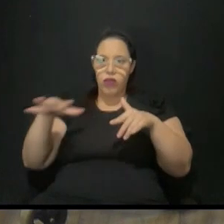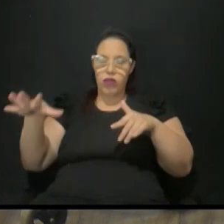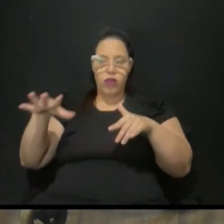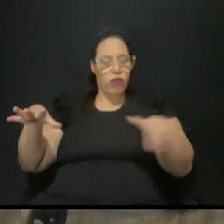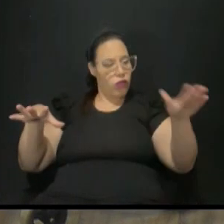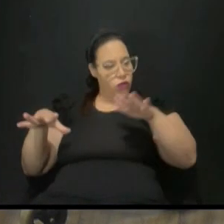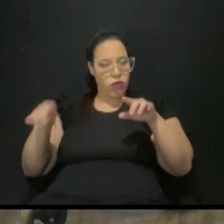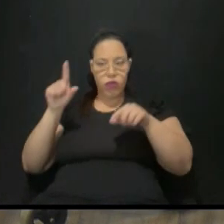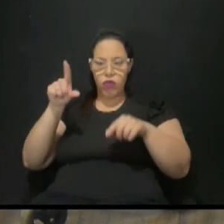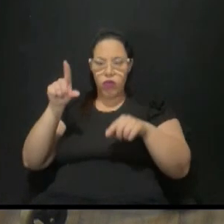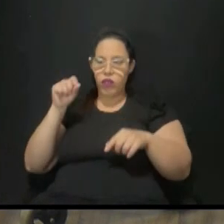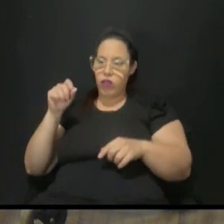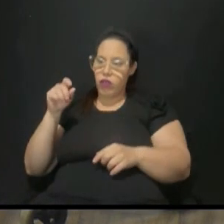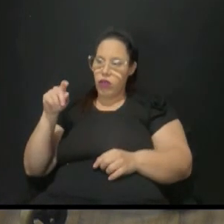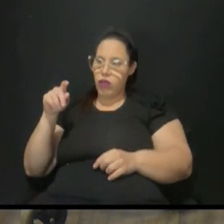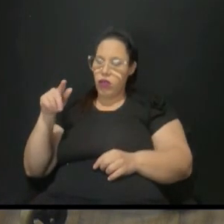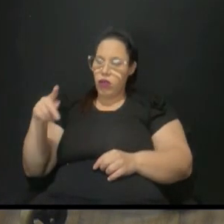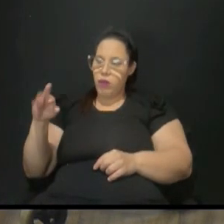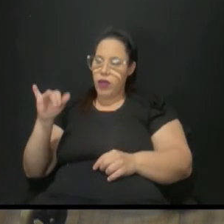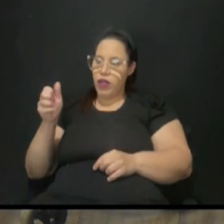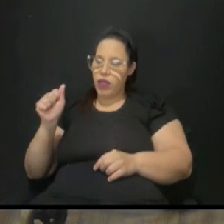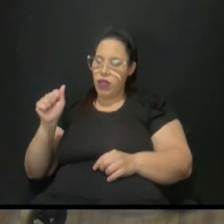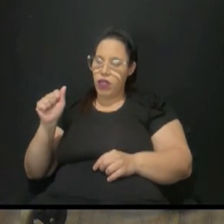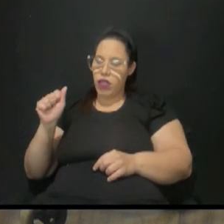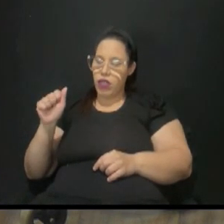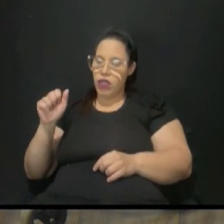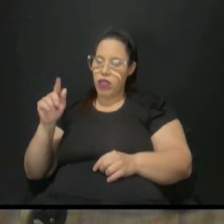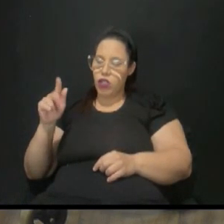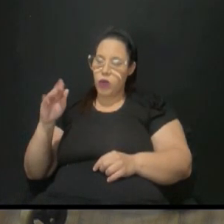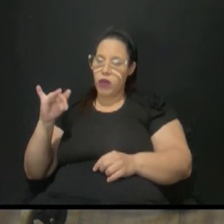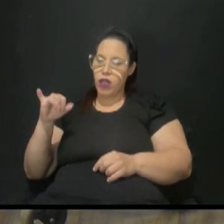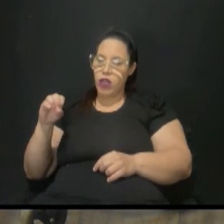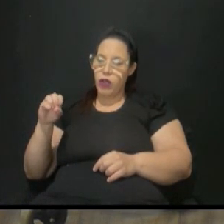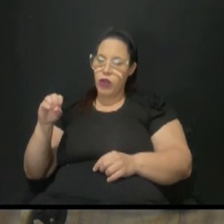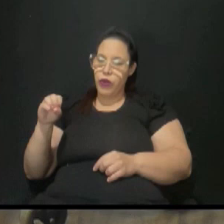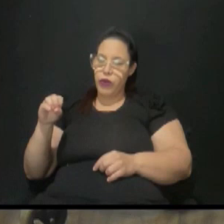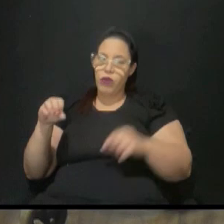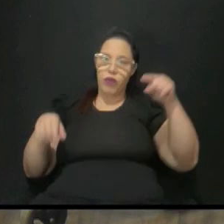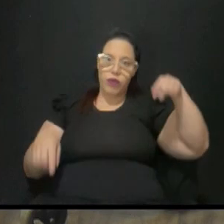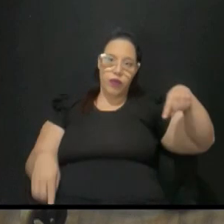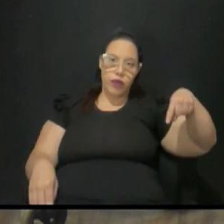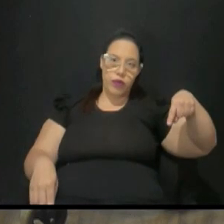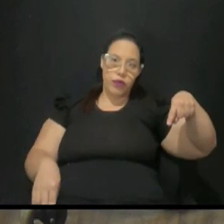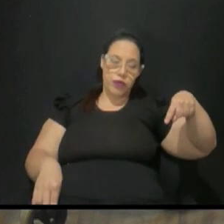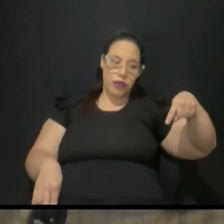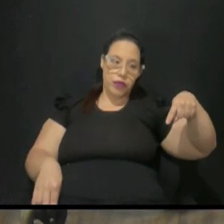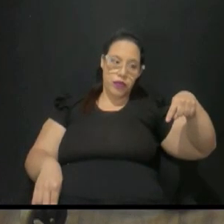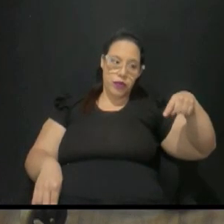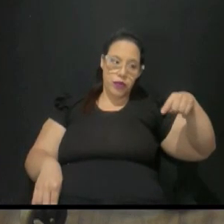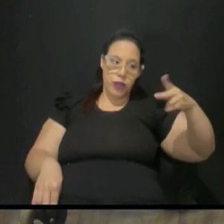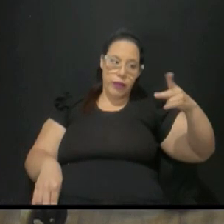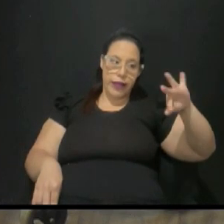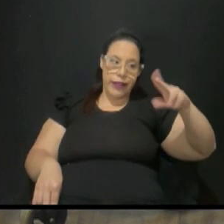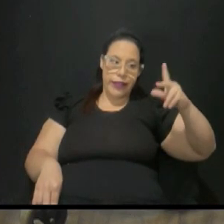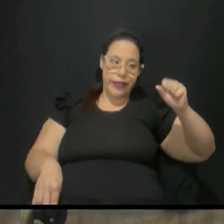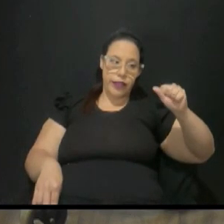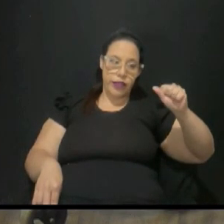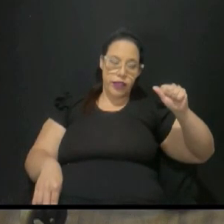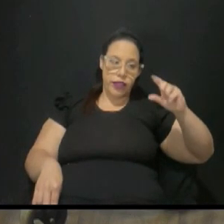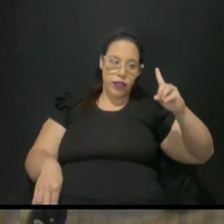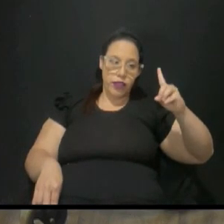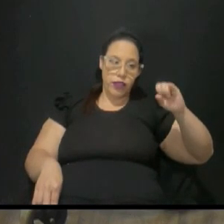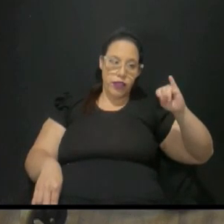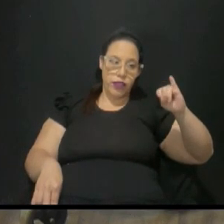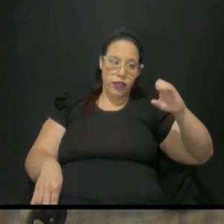Praça Argemiro Roque, né, aqui no São Bernardo, e também lá a praça que fica no DIC 6, a Praça de Esporte